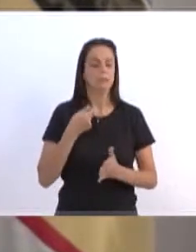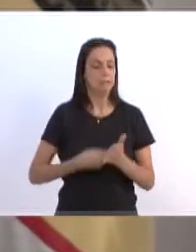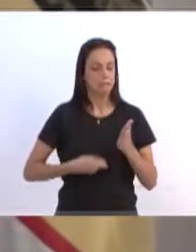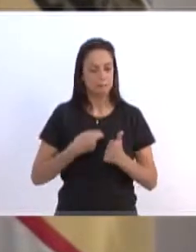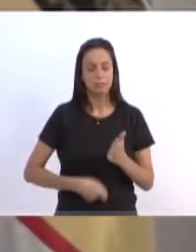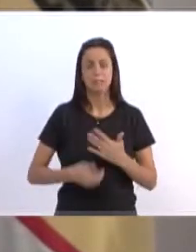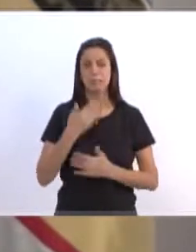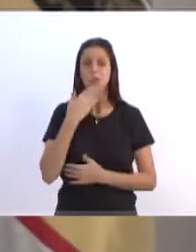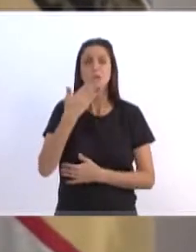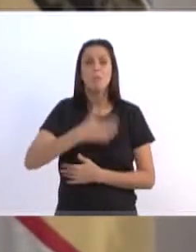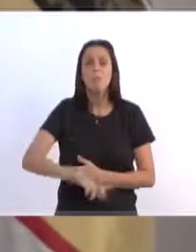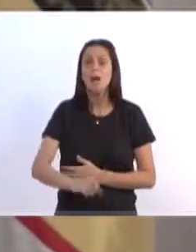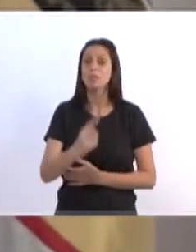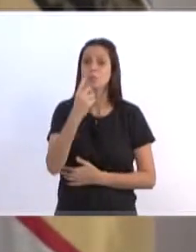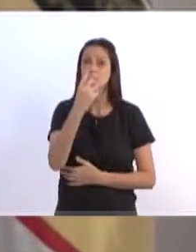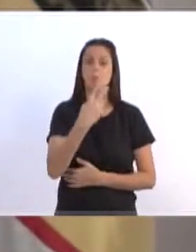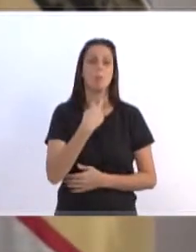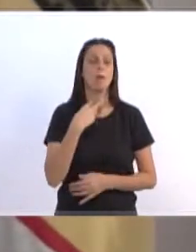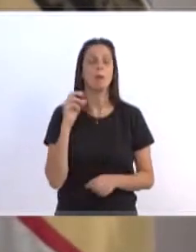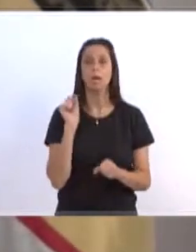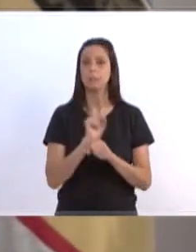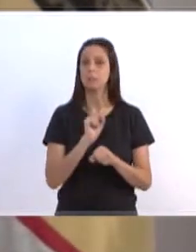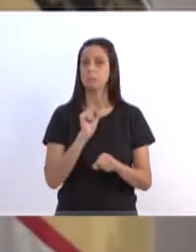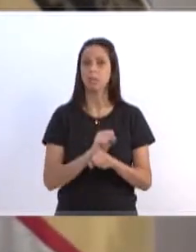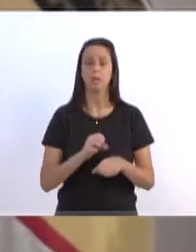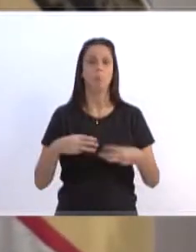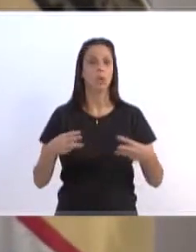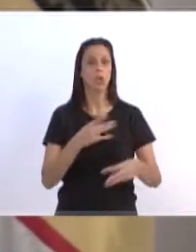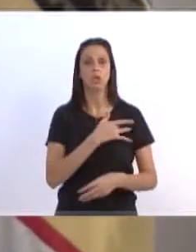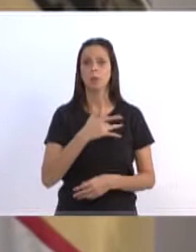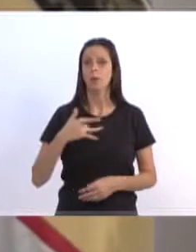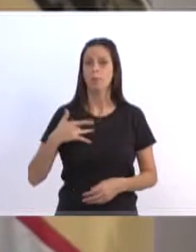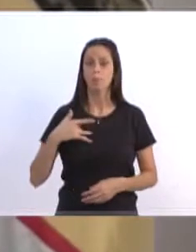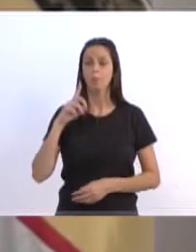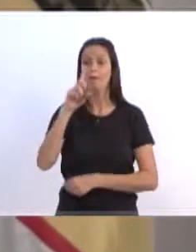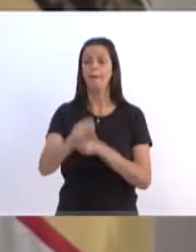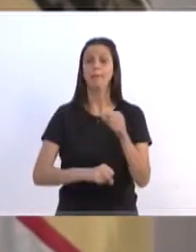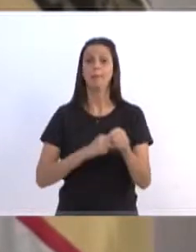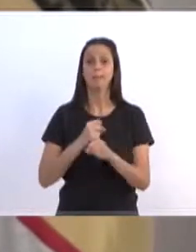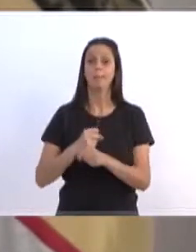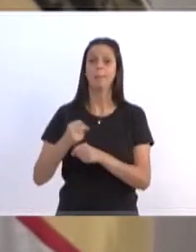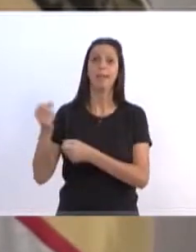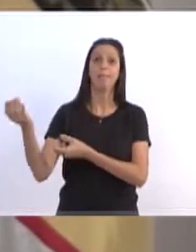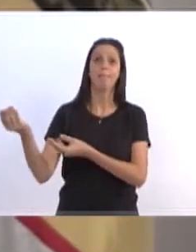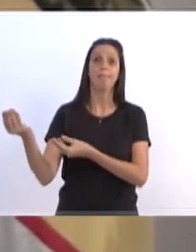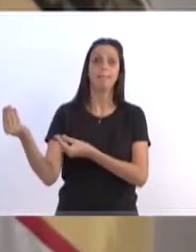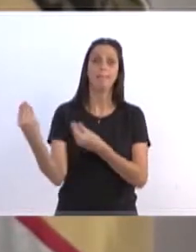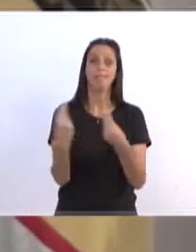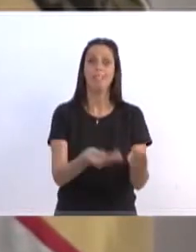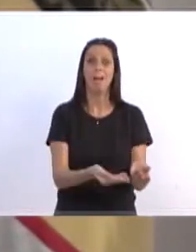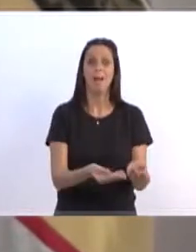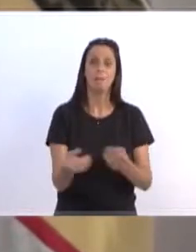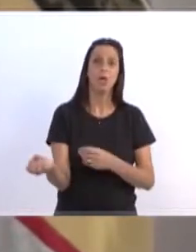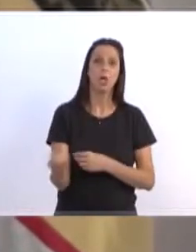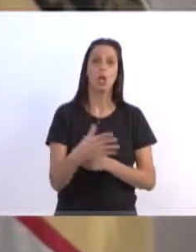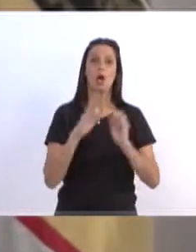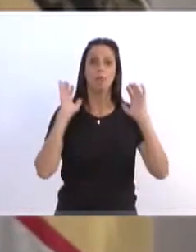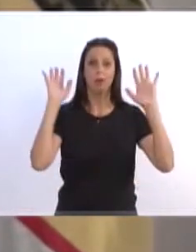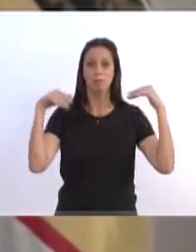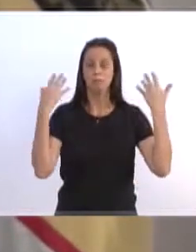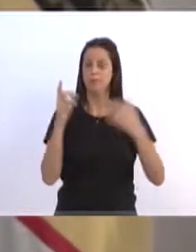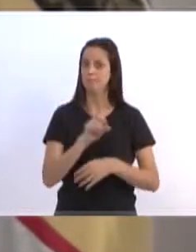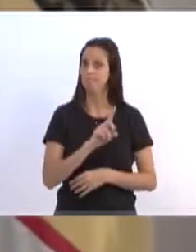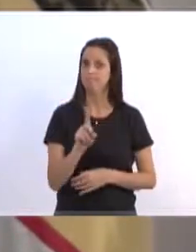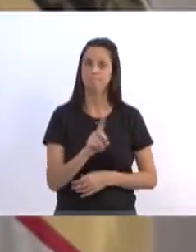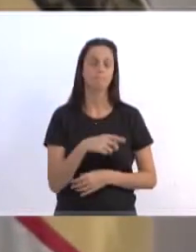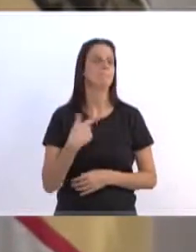2 ambulâncias para repor a frota do SUS. O vereador insiste que a cidade precisa de 5 ambulâncias